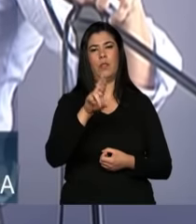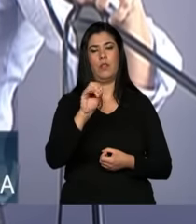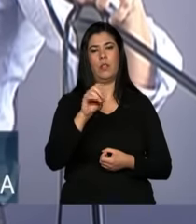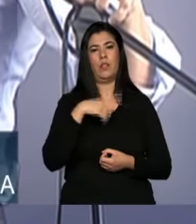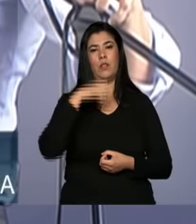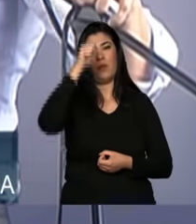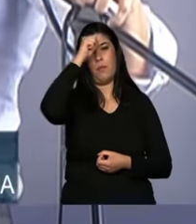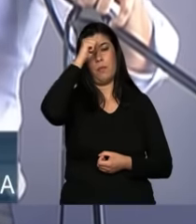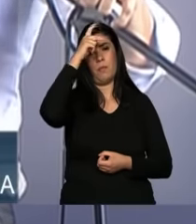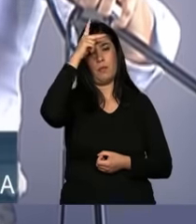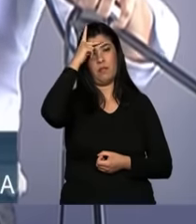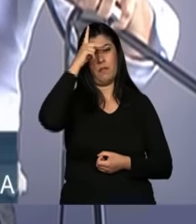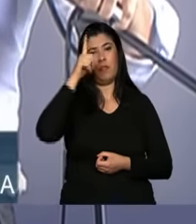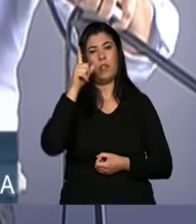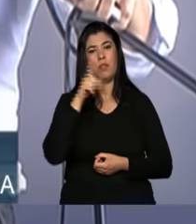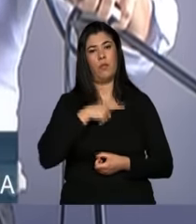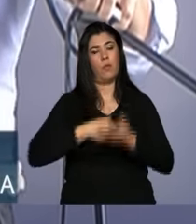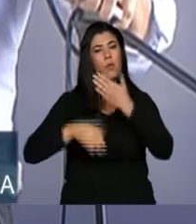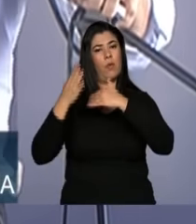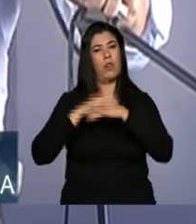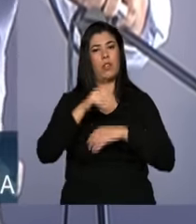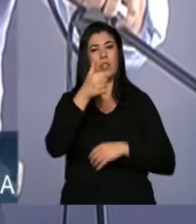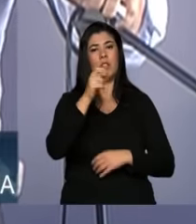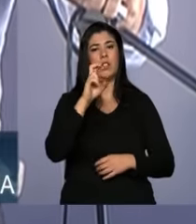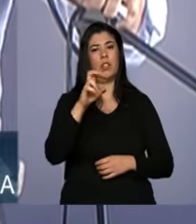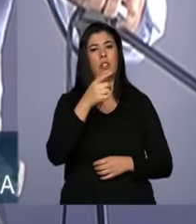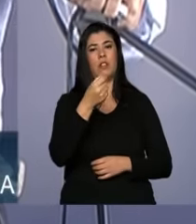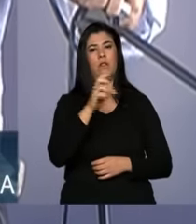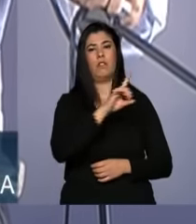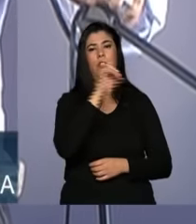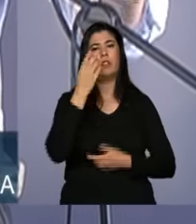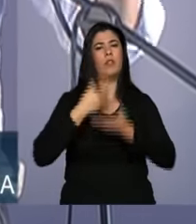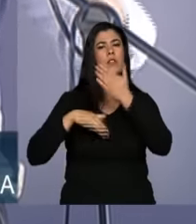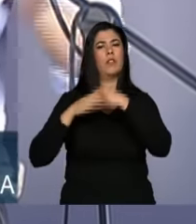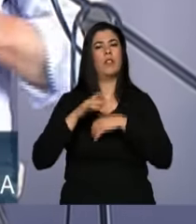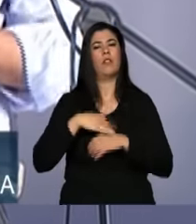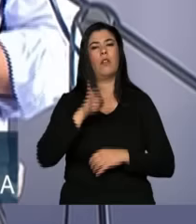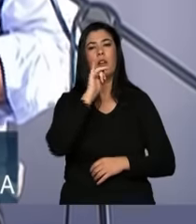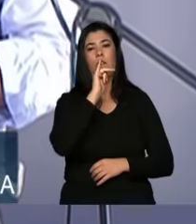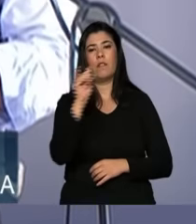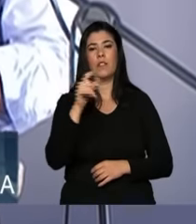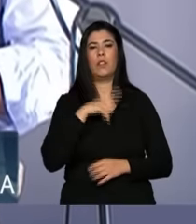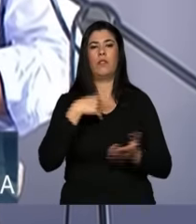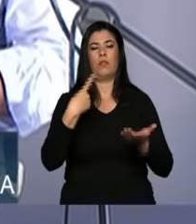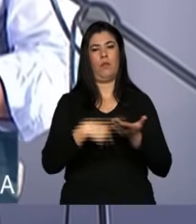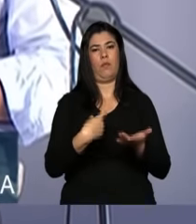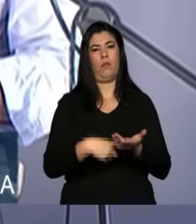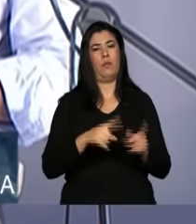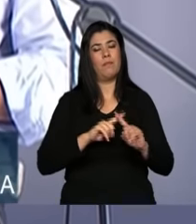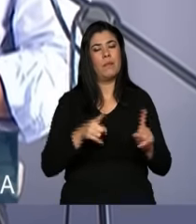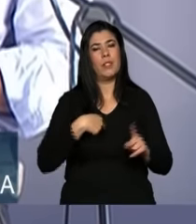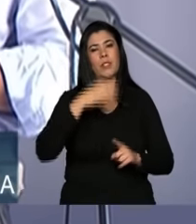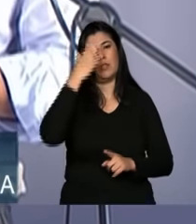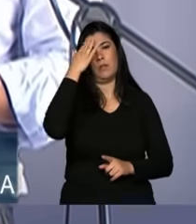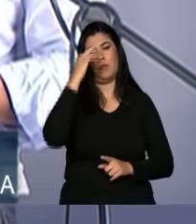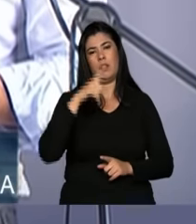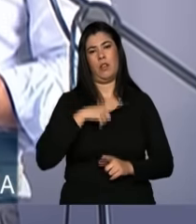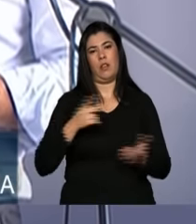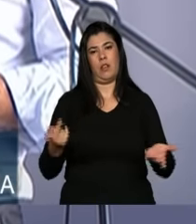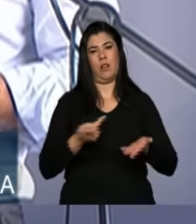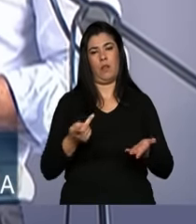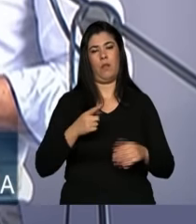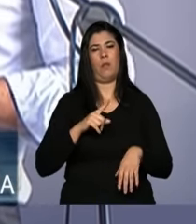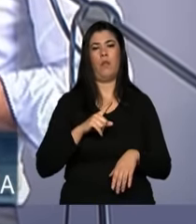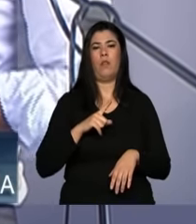15, 20 dias atrás. Eu disse a ele que tinha um compromisso, mas é evidente que o momento é um momento